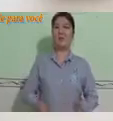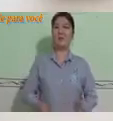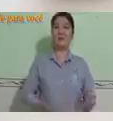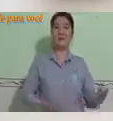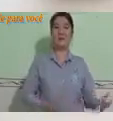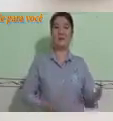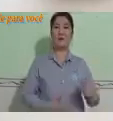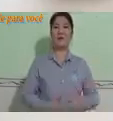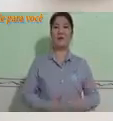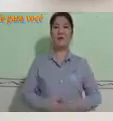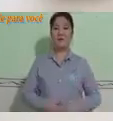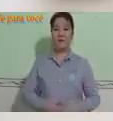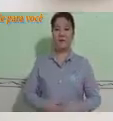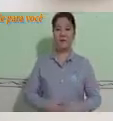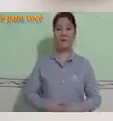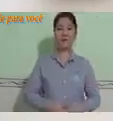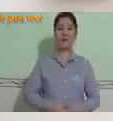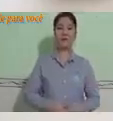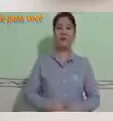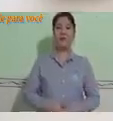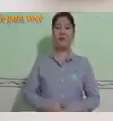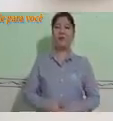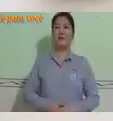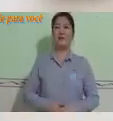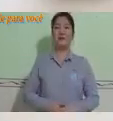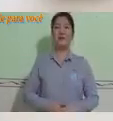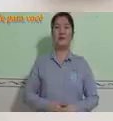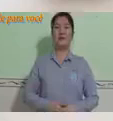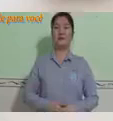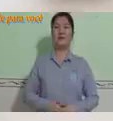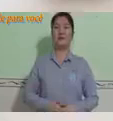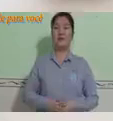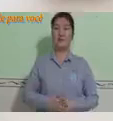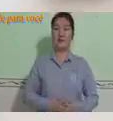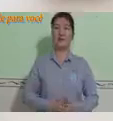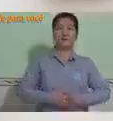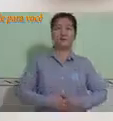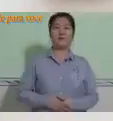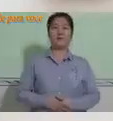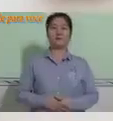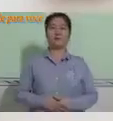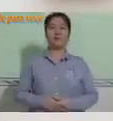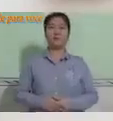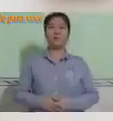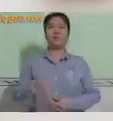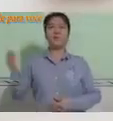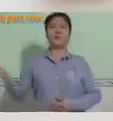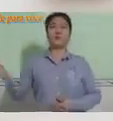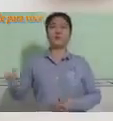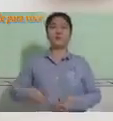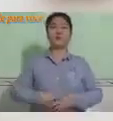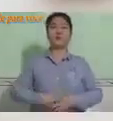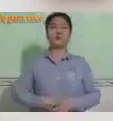NDROMEDAFADIGSRO e acento circunflexo NCA. As causas da síndrome não são totalmente conhecidas, mas existem algumas teorias